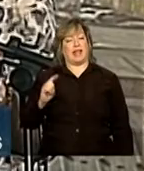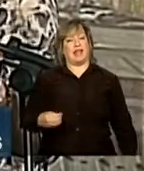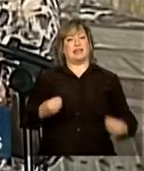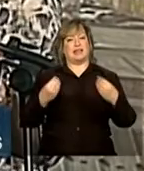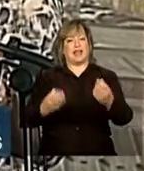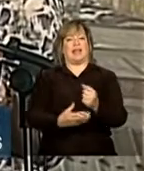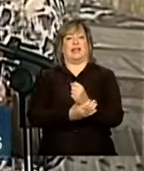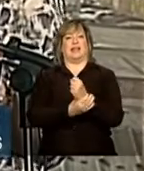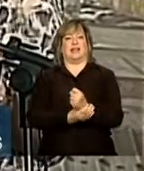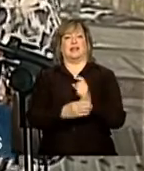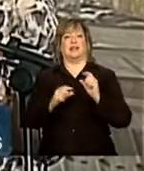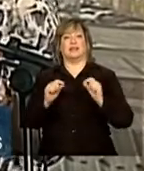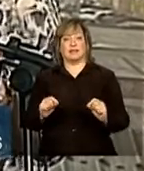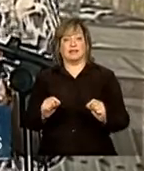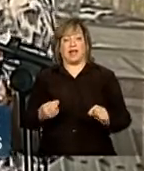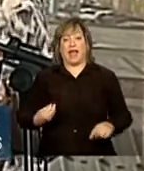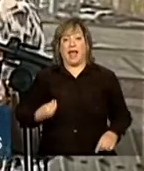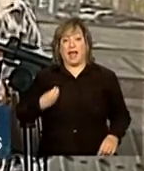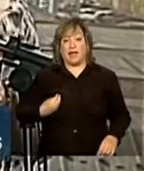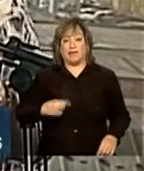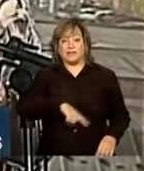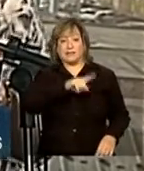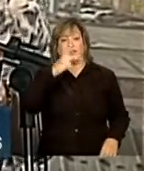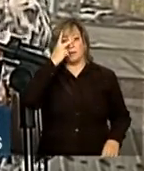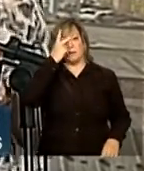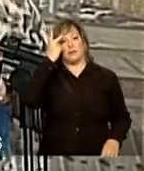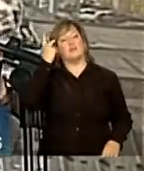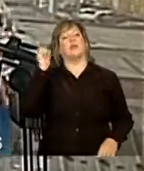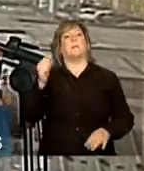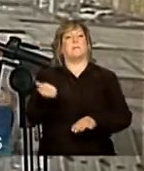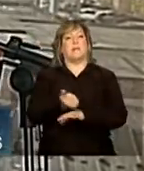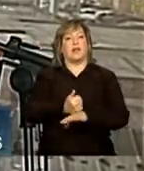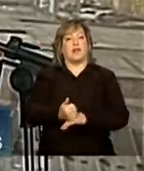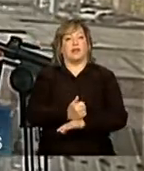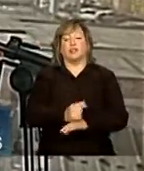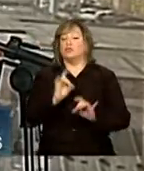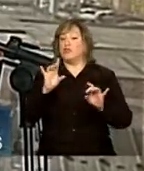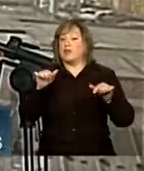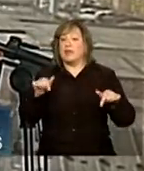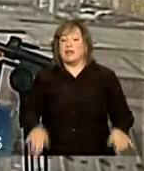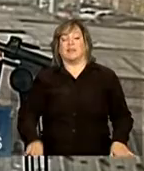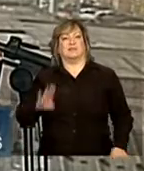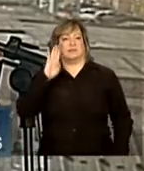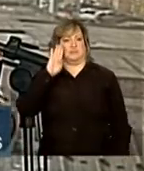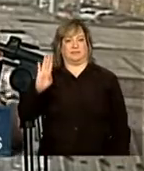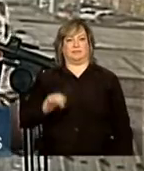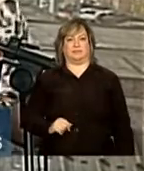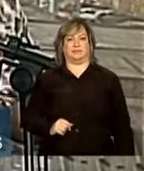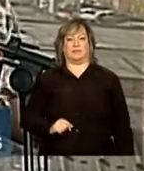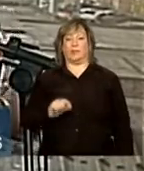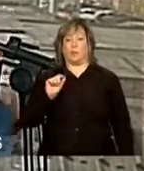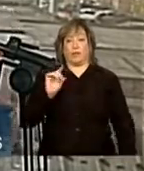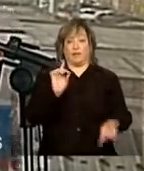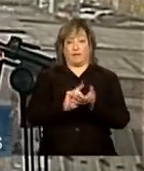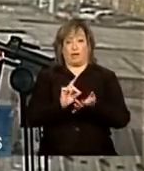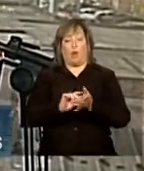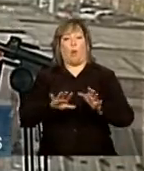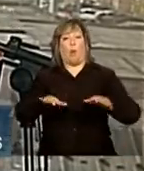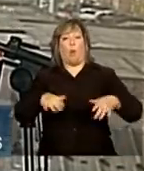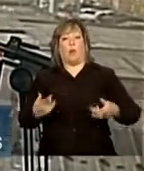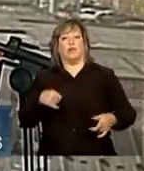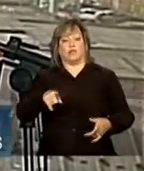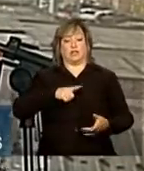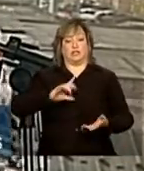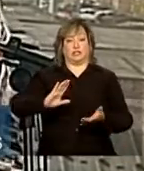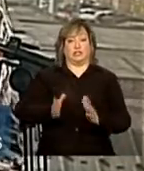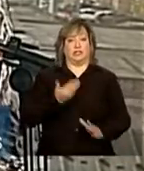garantir que a vida das pessoas melhore. É só esse o objetivo. Na verdade, quando você tira do